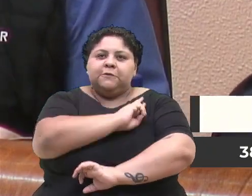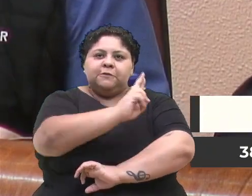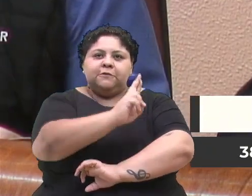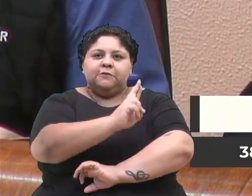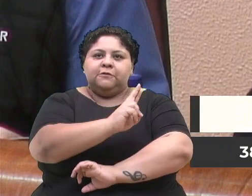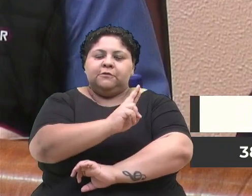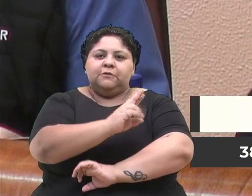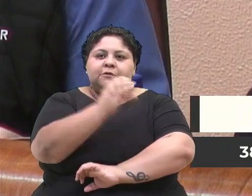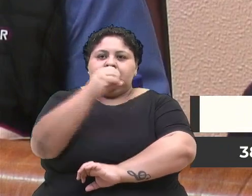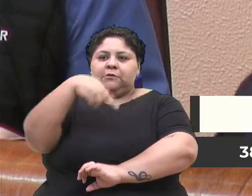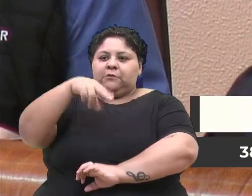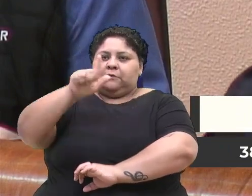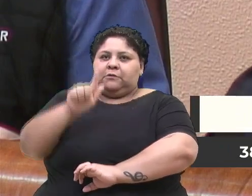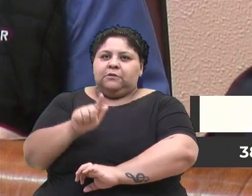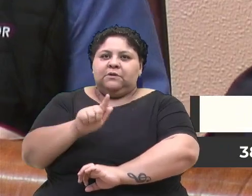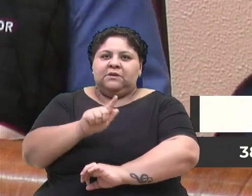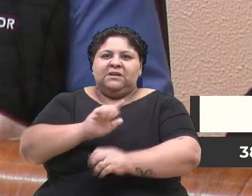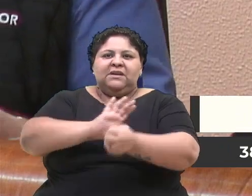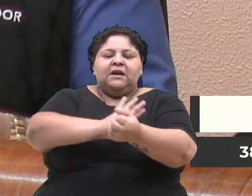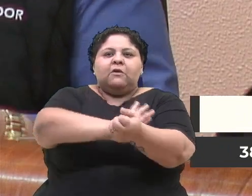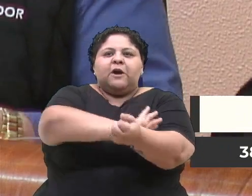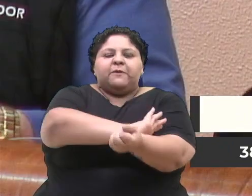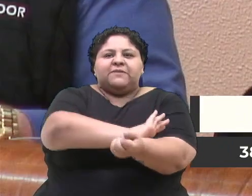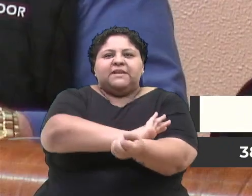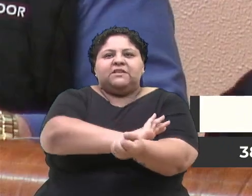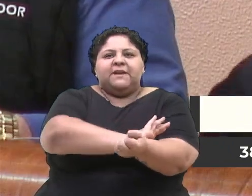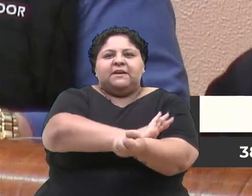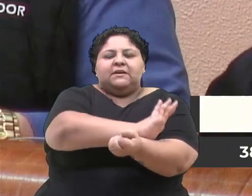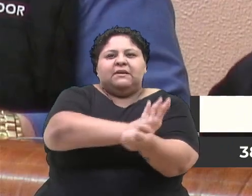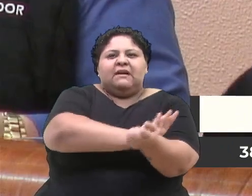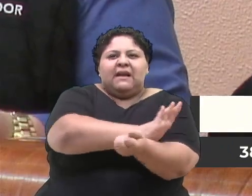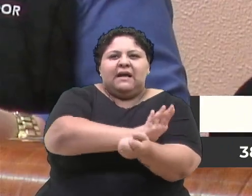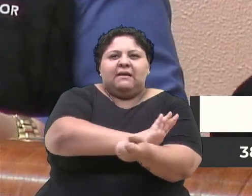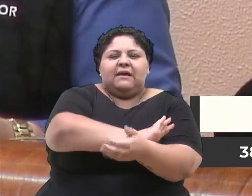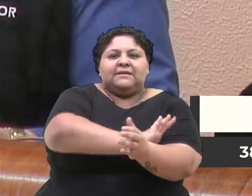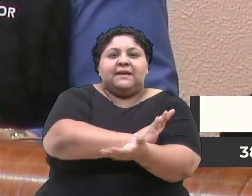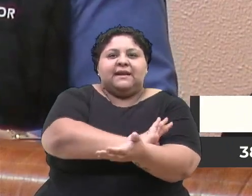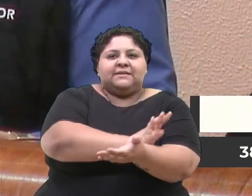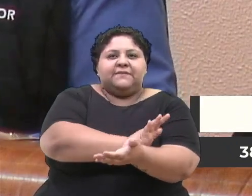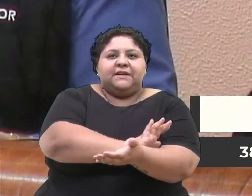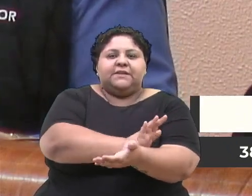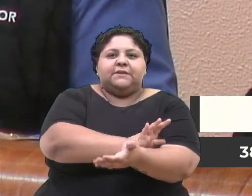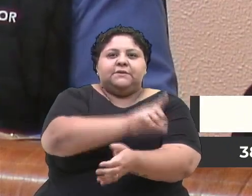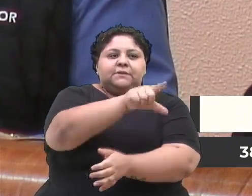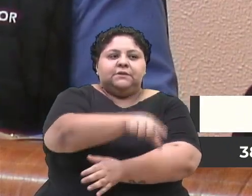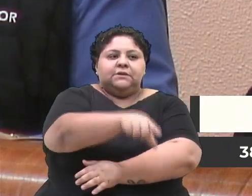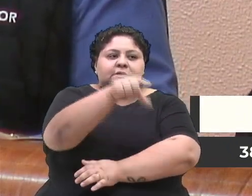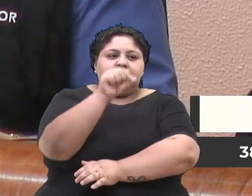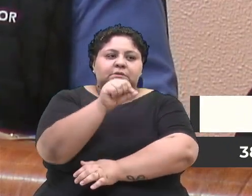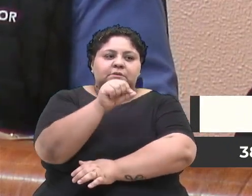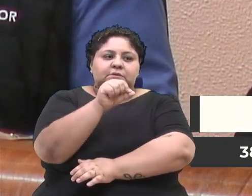da ONG Sem Raça Definida. Passa a palavra ao primeiro secretário, que faça a leitura do ofício número 9.